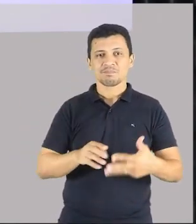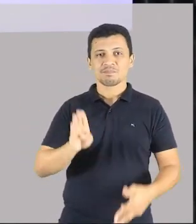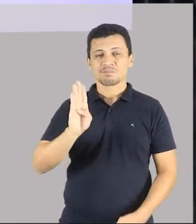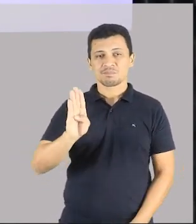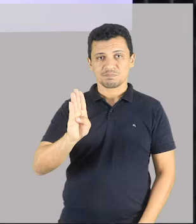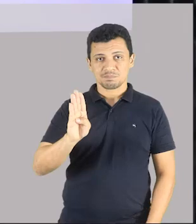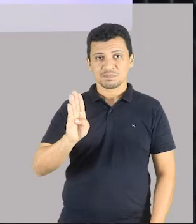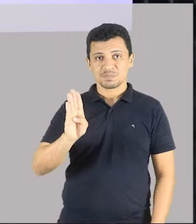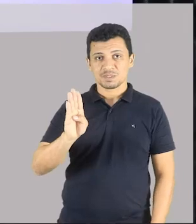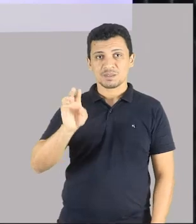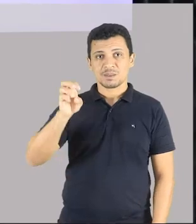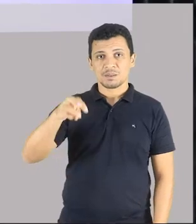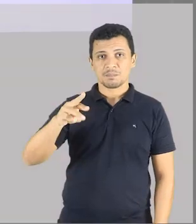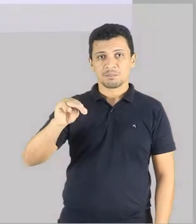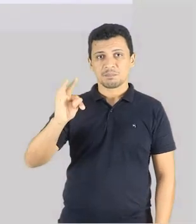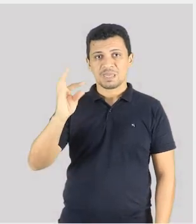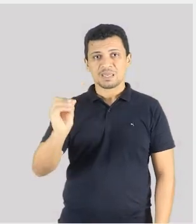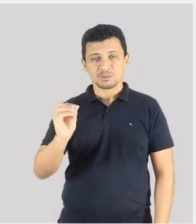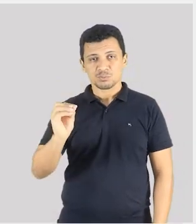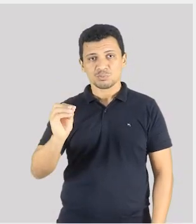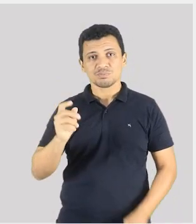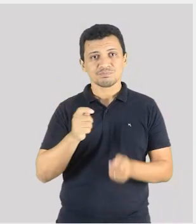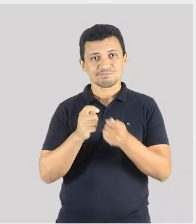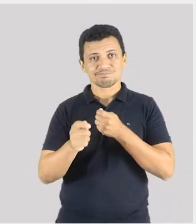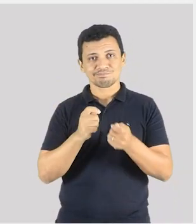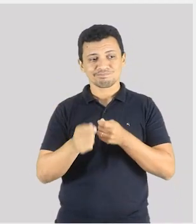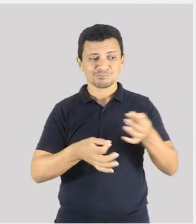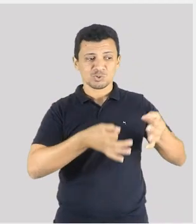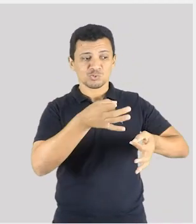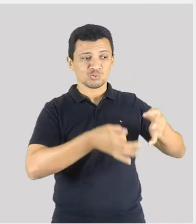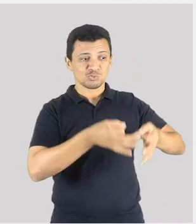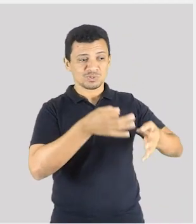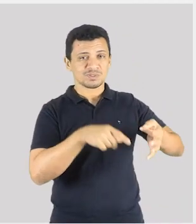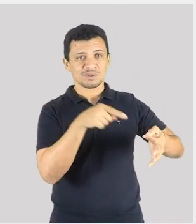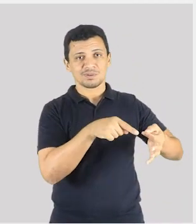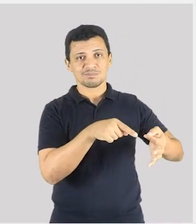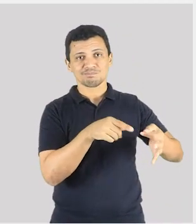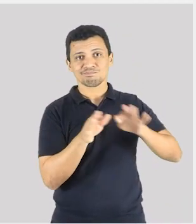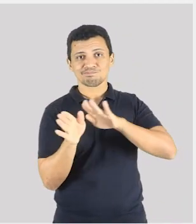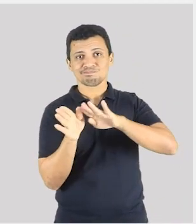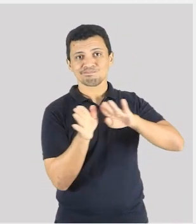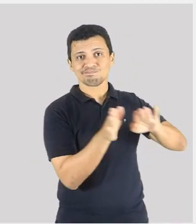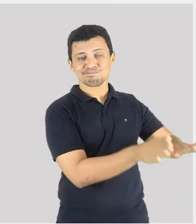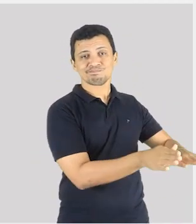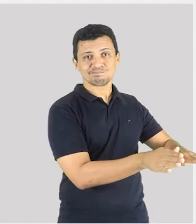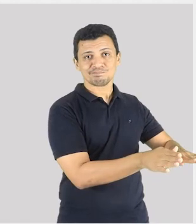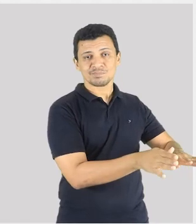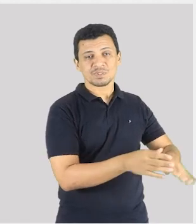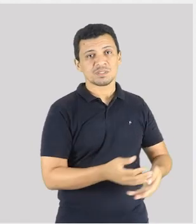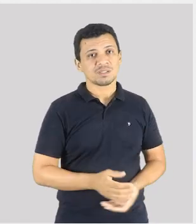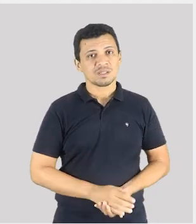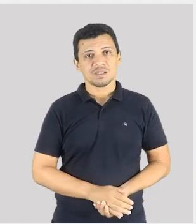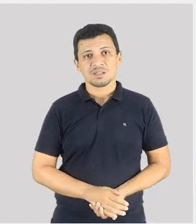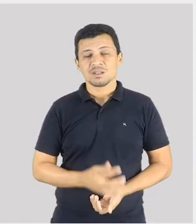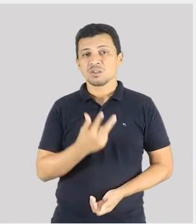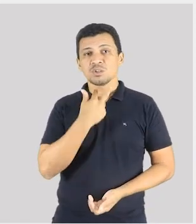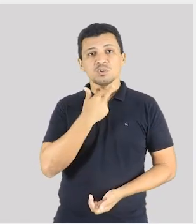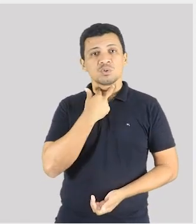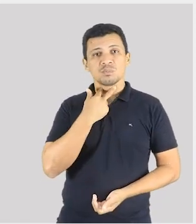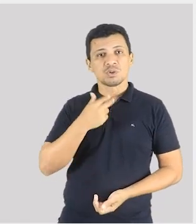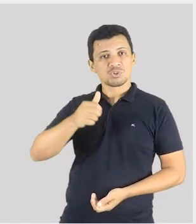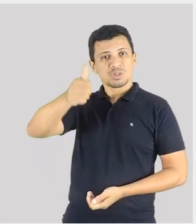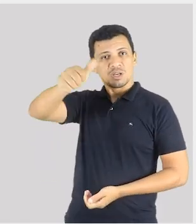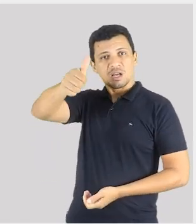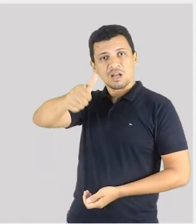administrativo. Eles querem tirar o Poder Judiciário da avaliação de mérito administrativo, de fato, Poder Judiciário não pode avaliar o mérito